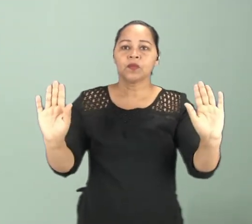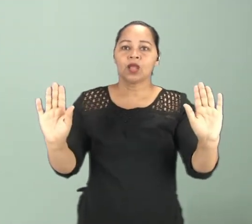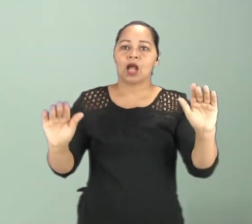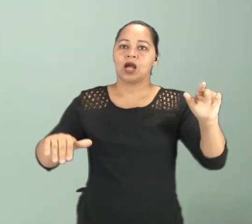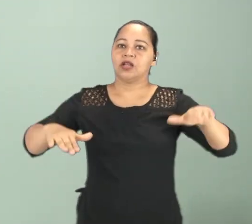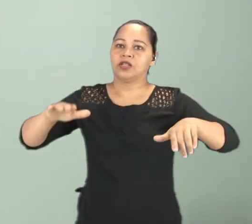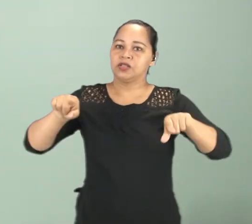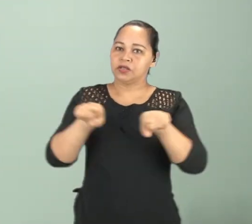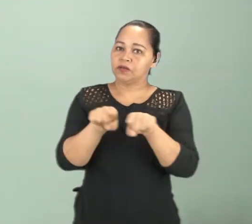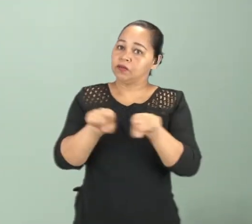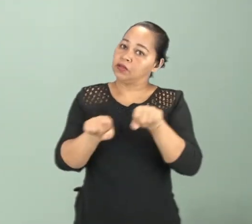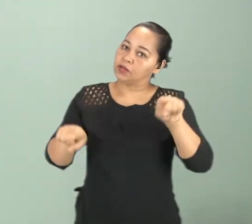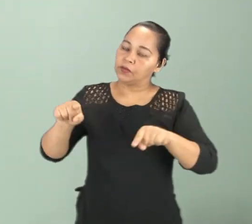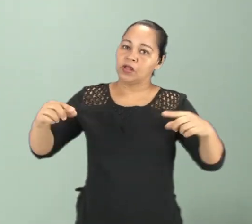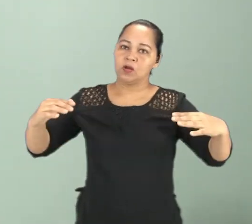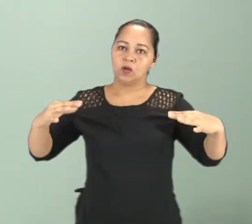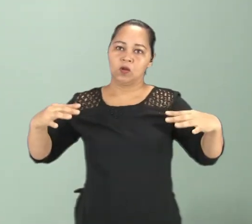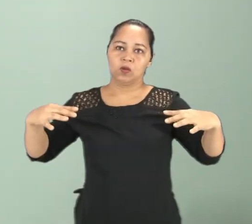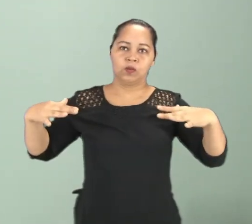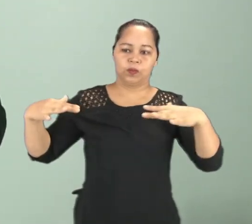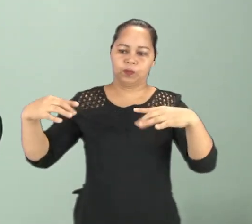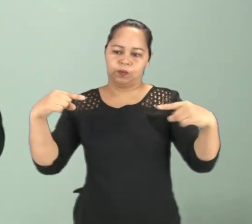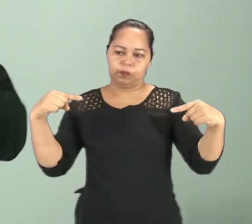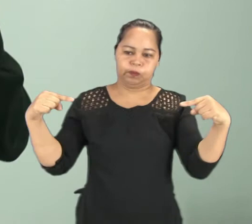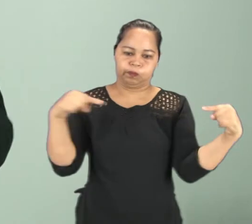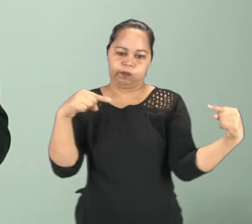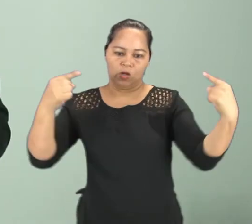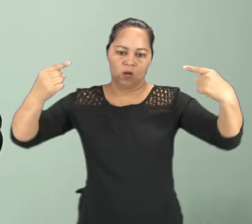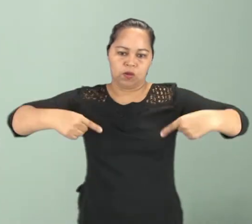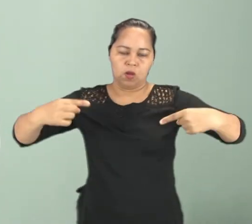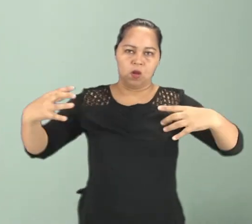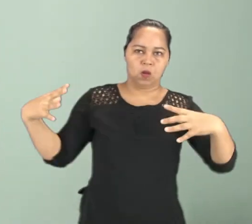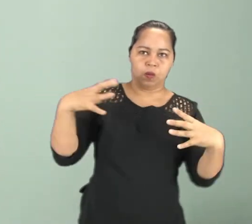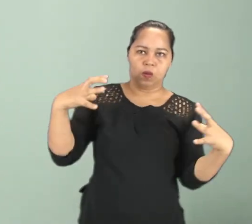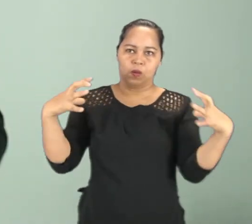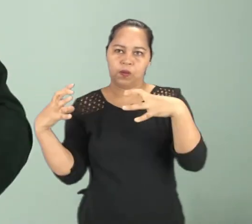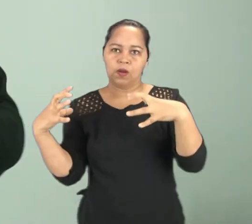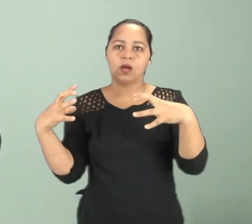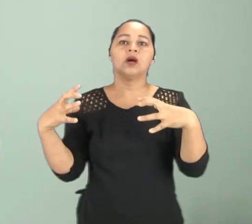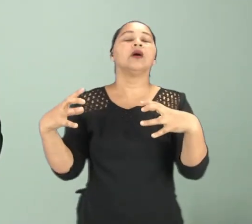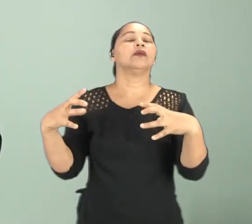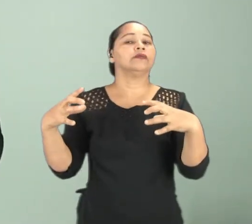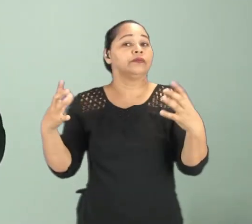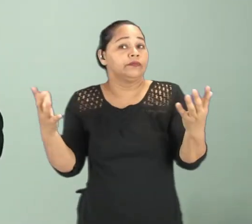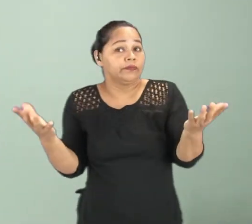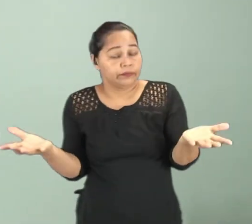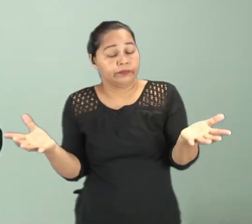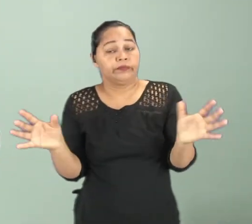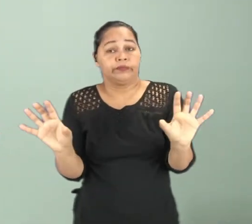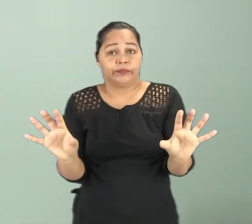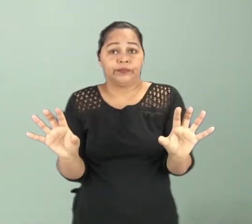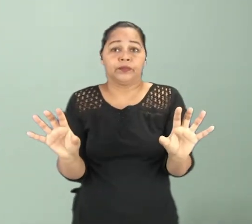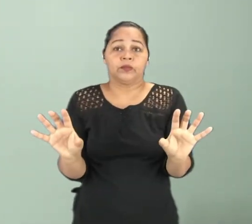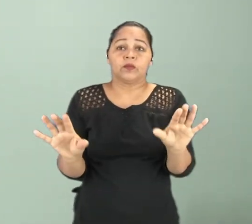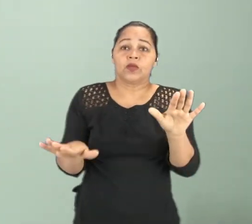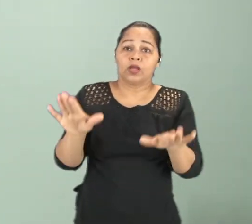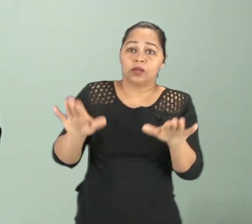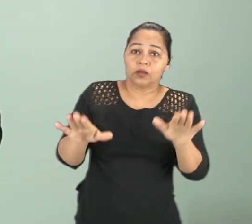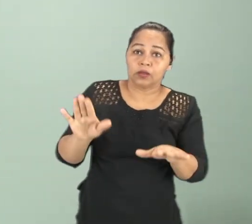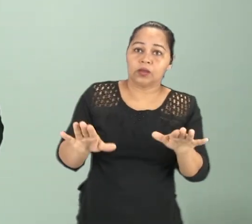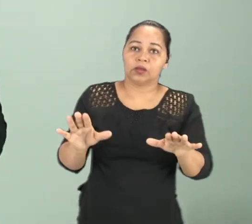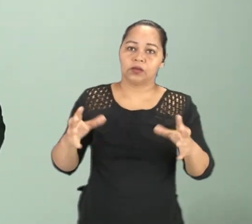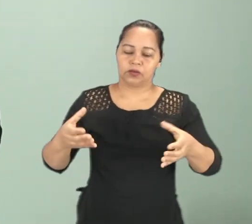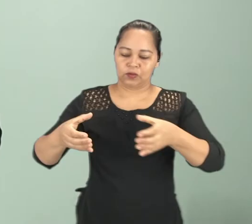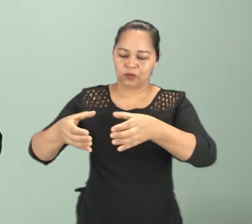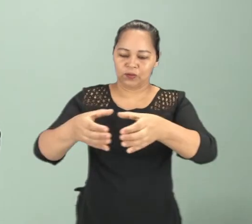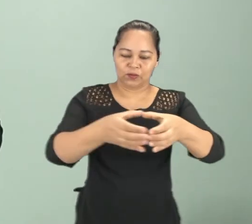competição, a exploração e o uso instrumental do ser humano marcam as relações interpessoais, enquanto que no plano das relações coletivas,